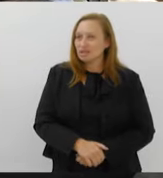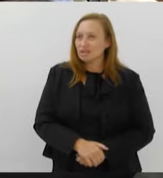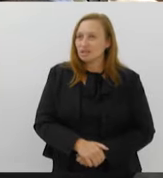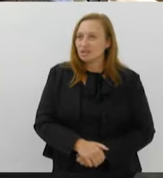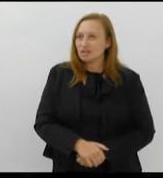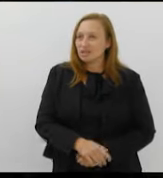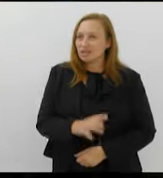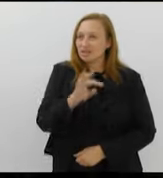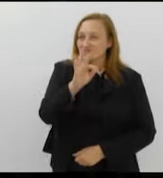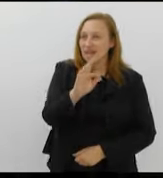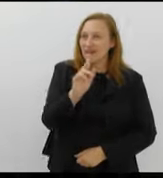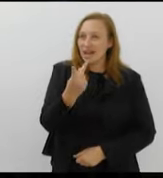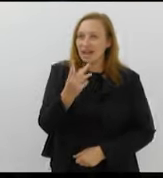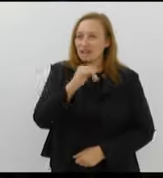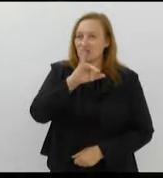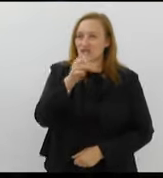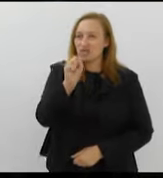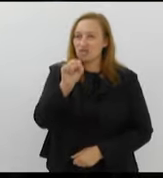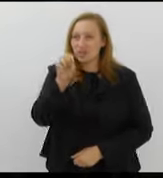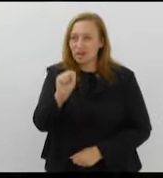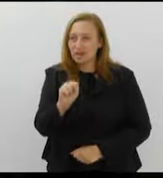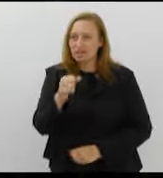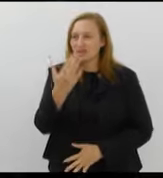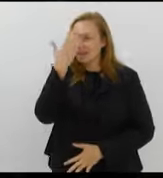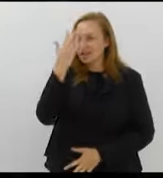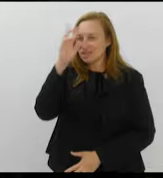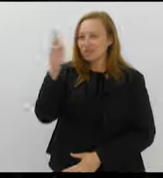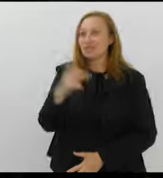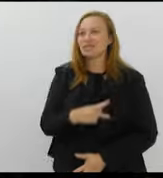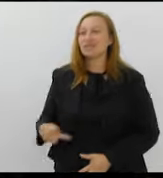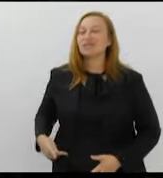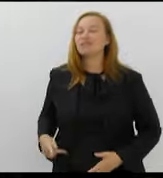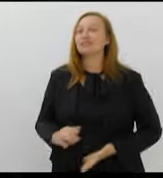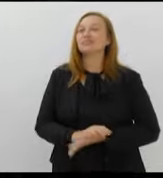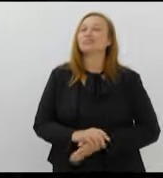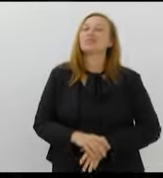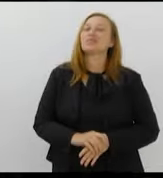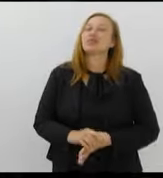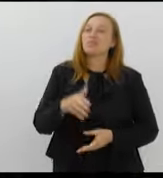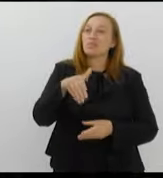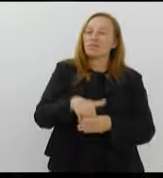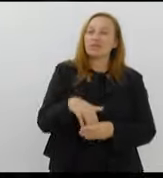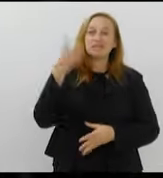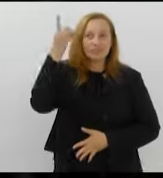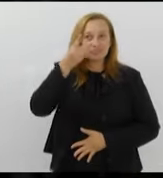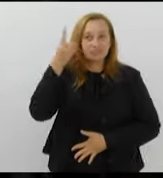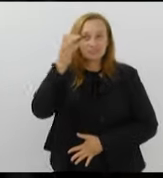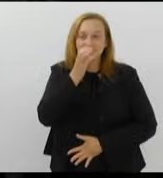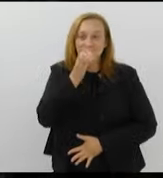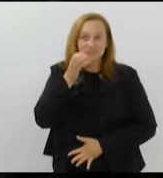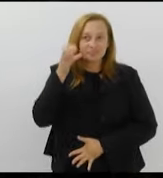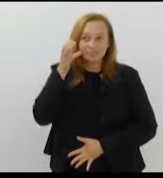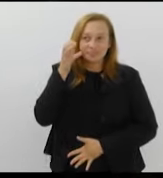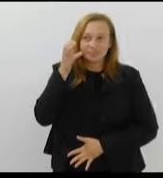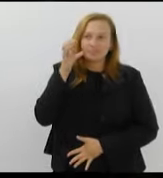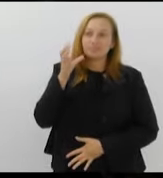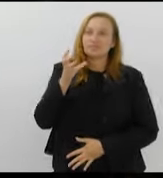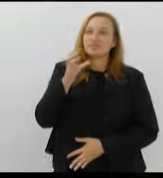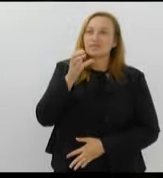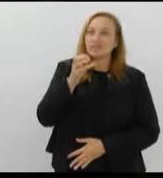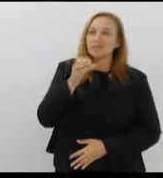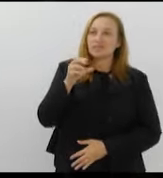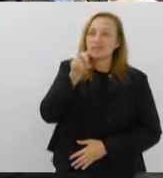Boa tarde, senhor presidente, senhoras e senhores deputados. Meu voto vai para a deputada Célia Jordão e a